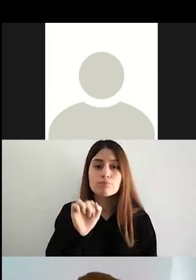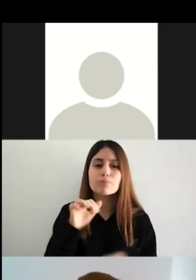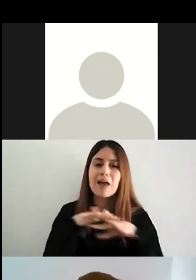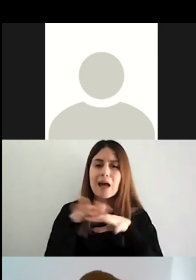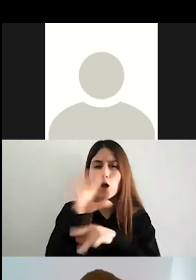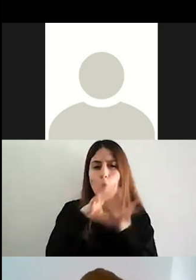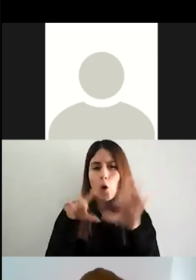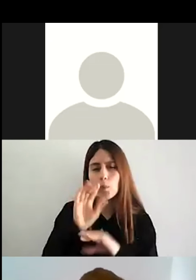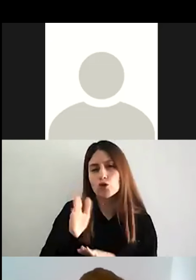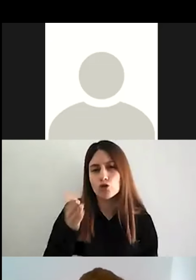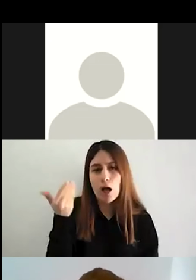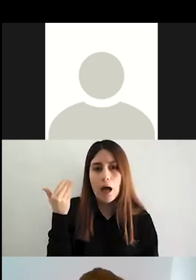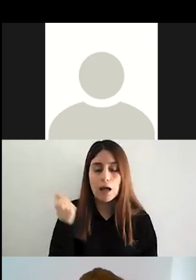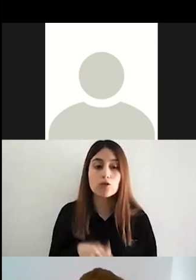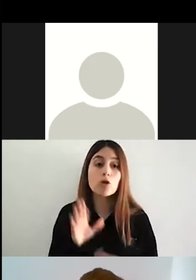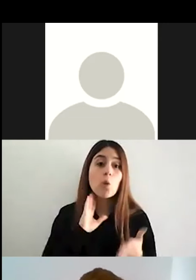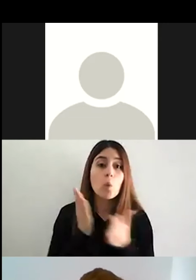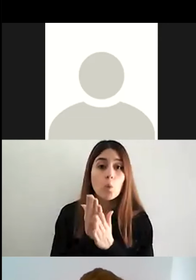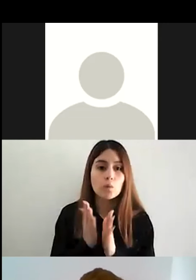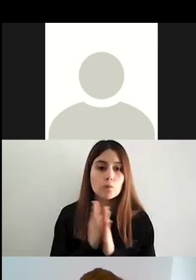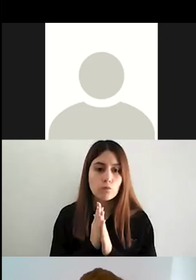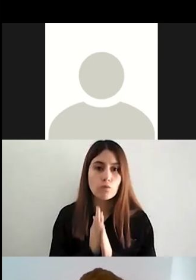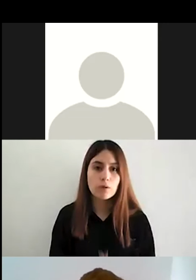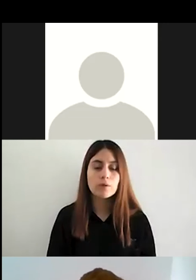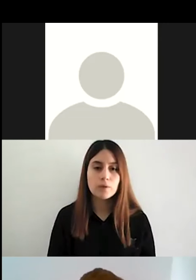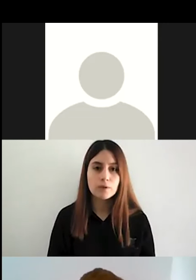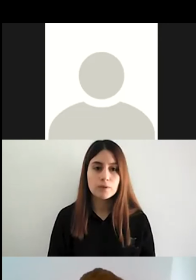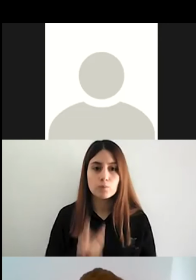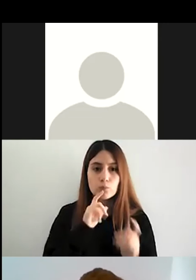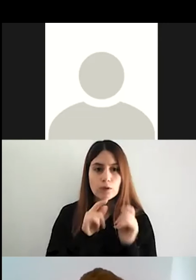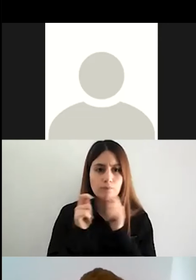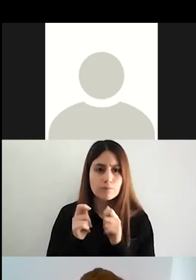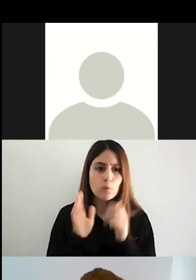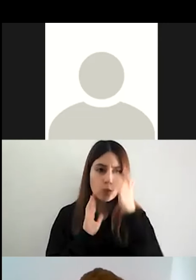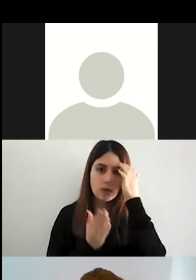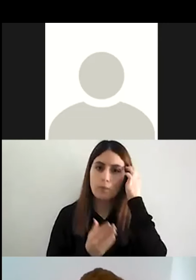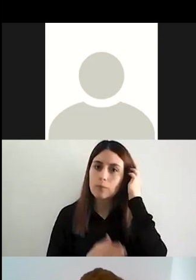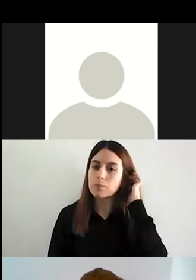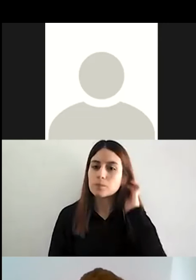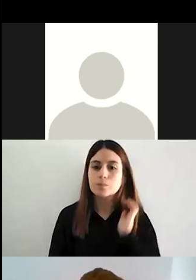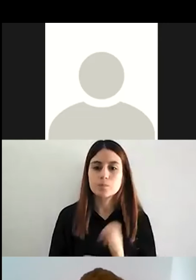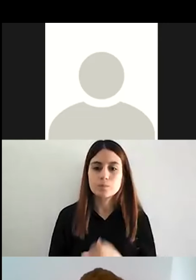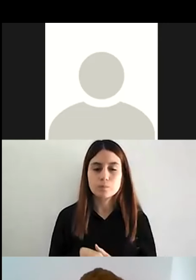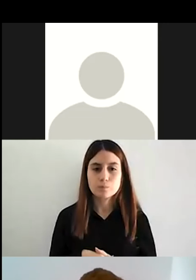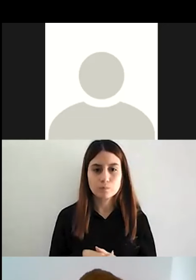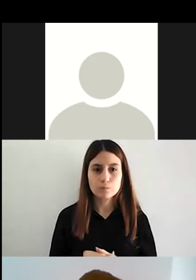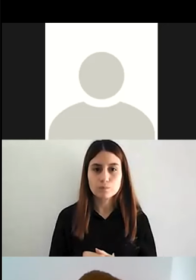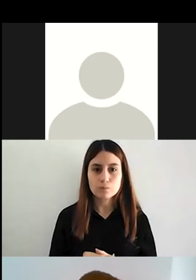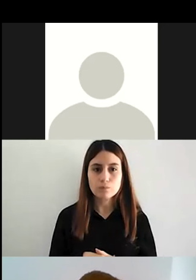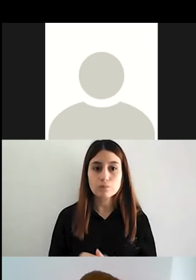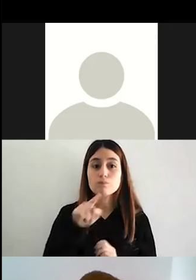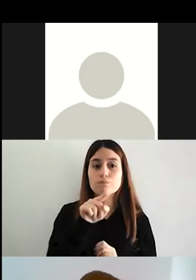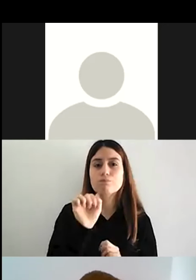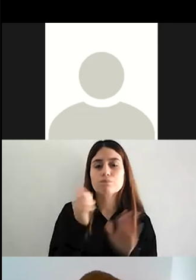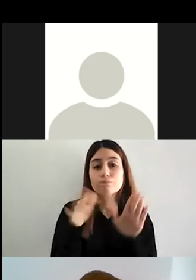existiam. E a última, por favor, podiam passar a última, e esta é a parte em que